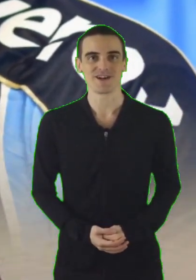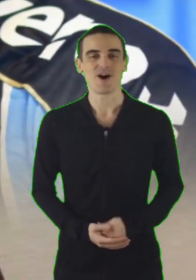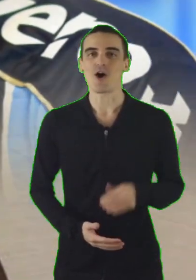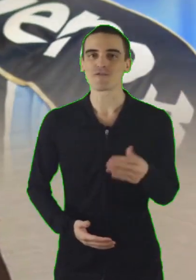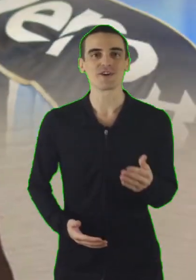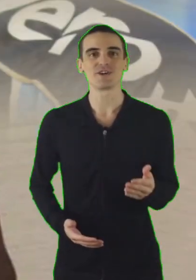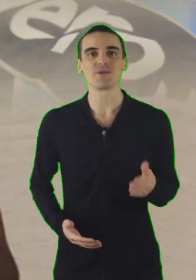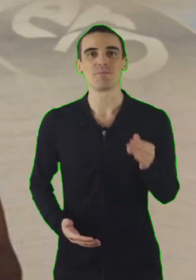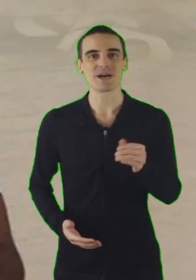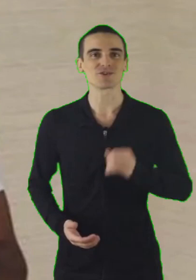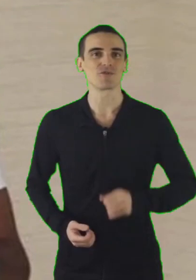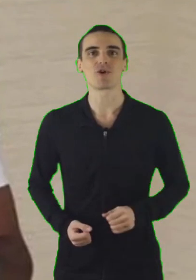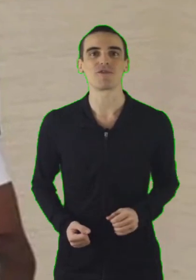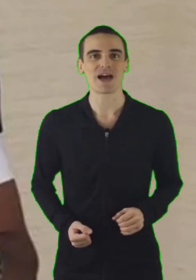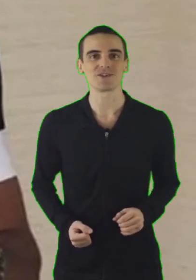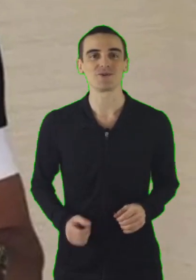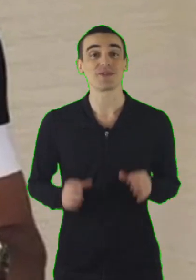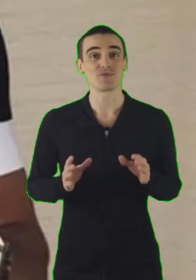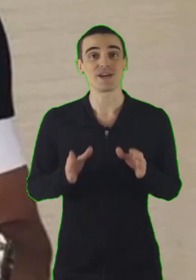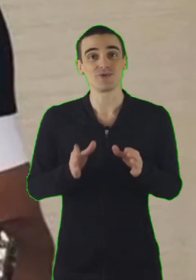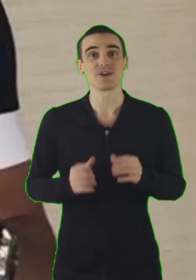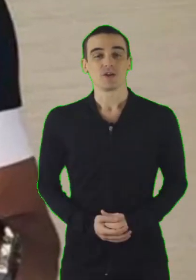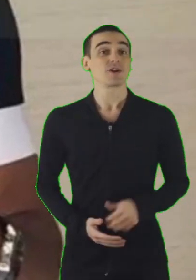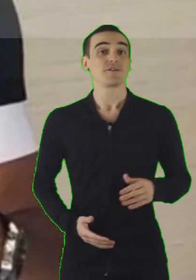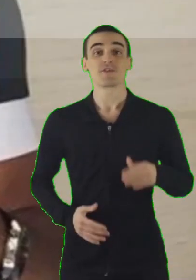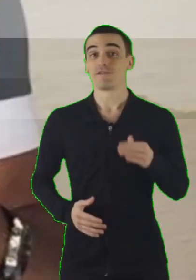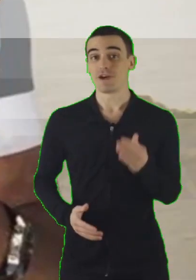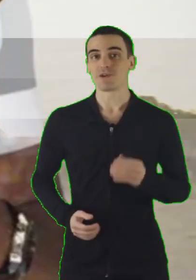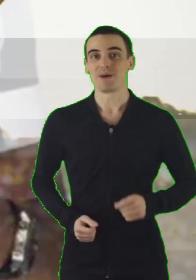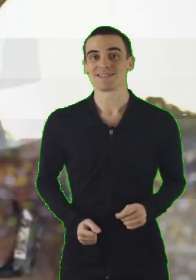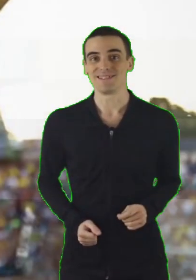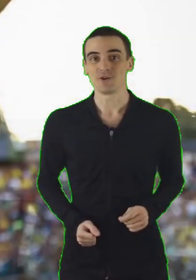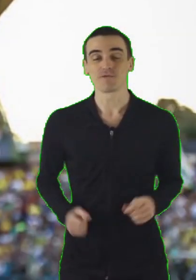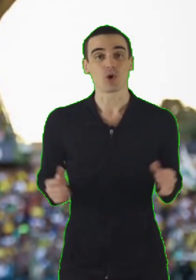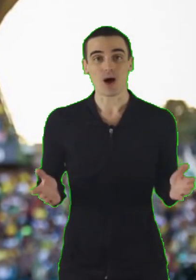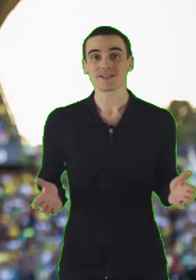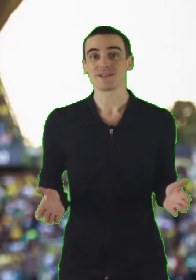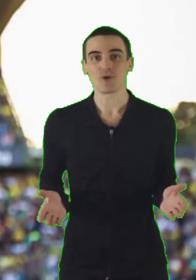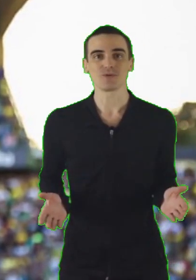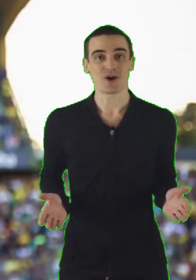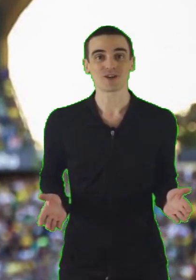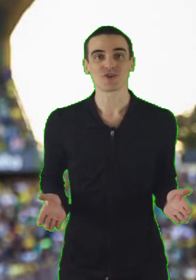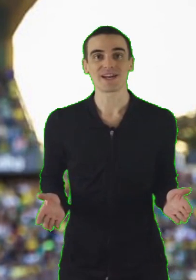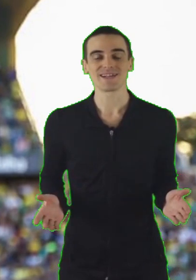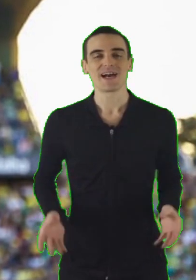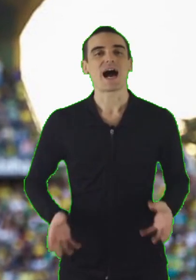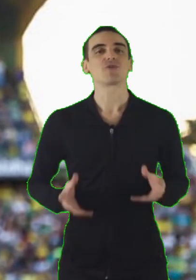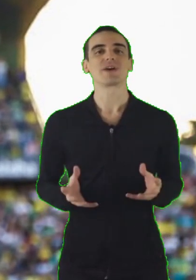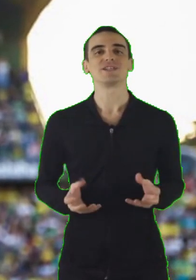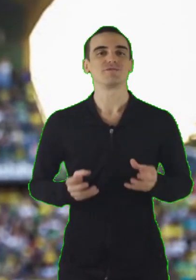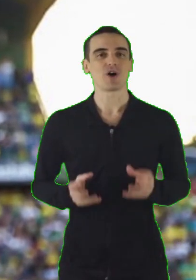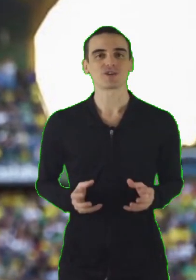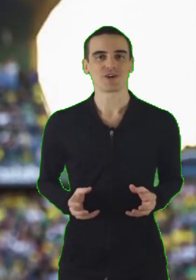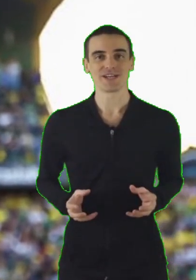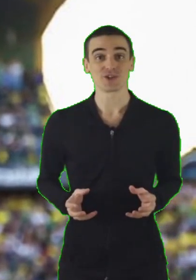Grêmio a permanecer na equipe Gaúcha Lucas Silva tem contrato com o Grêmio até dezembro de 23 A informação da proposta do